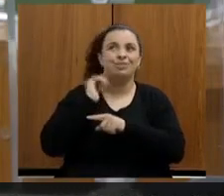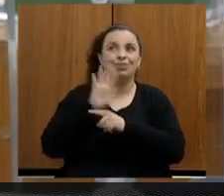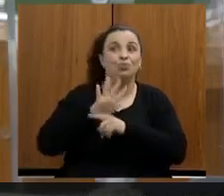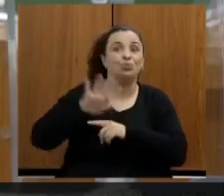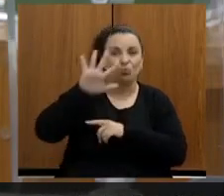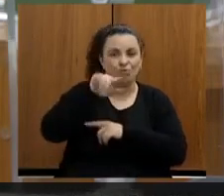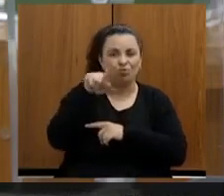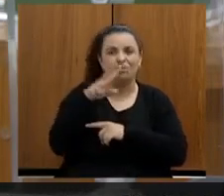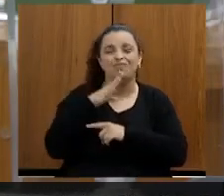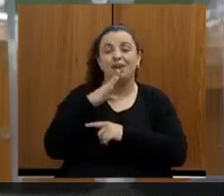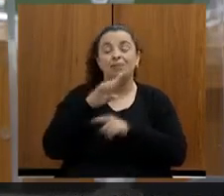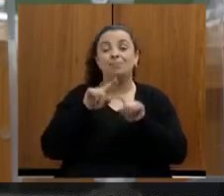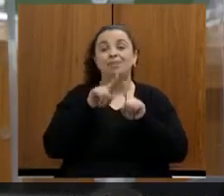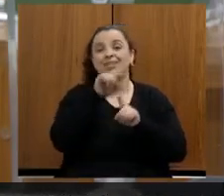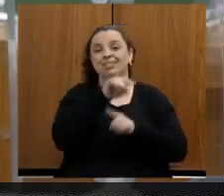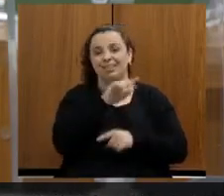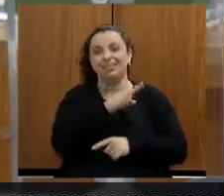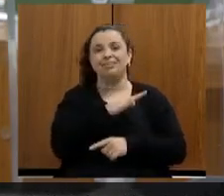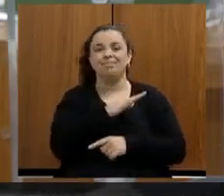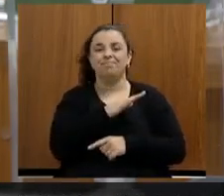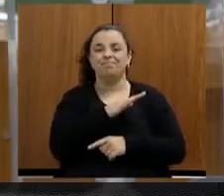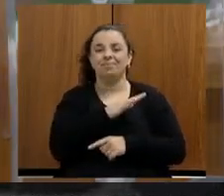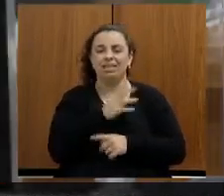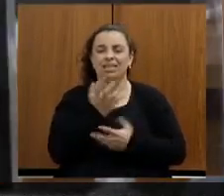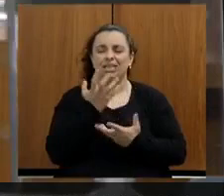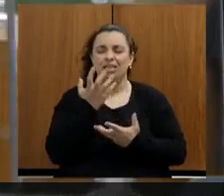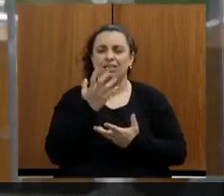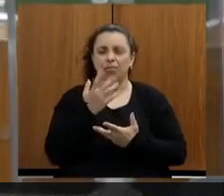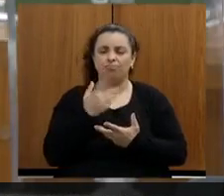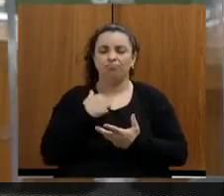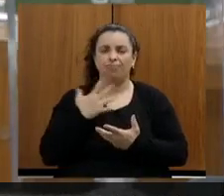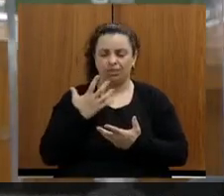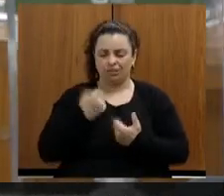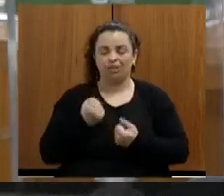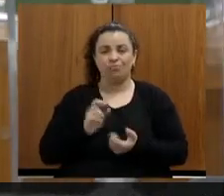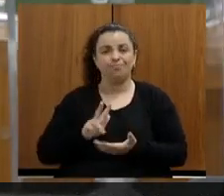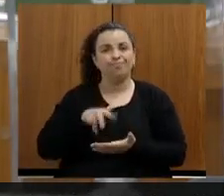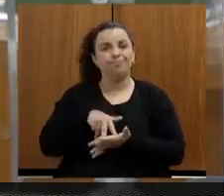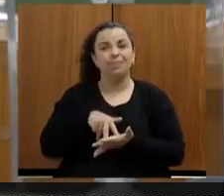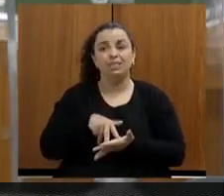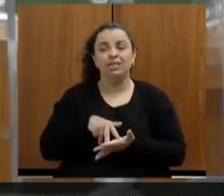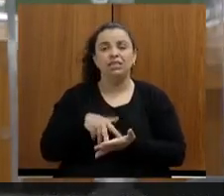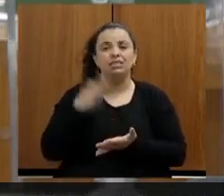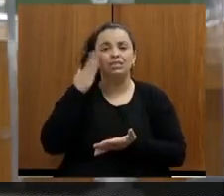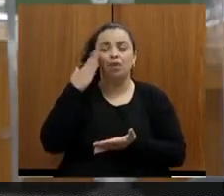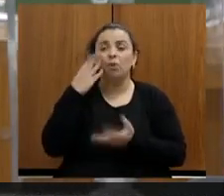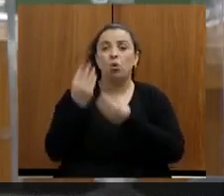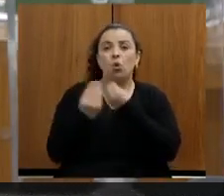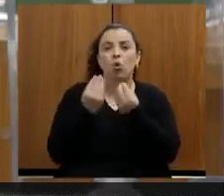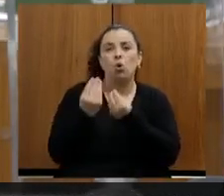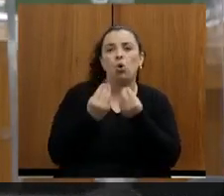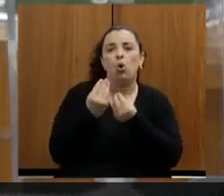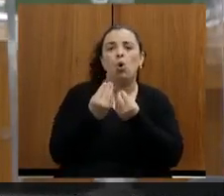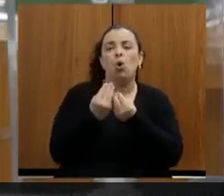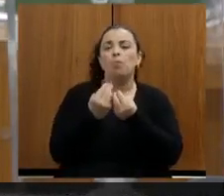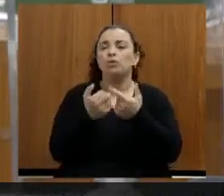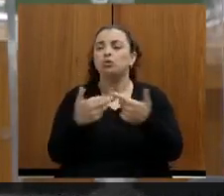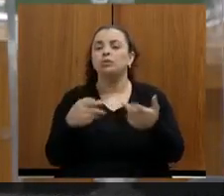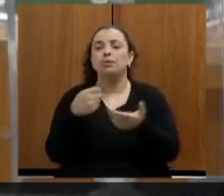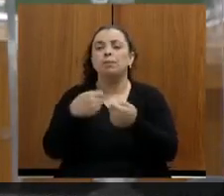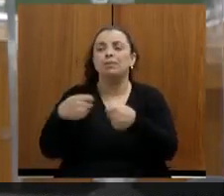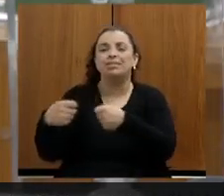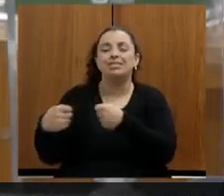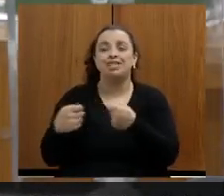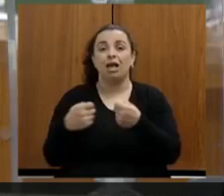questão de ir e presenciar realmente há necessidade daquelas e menos que estavam sendo